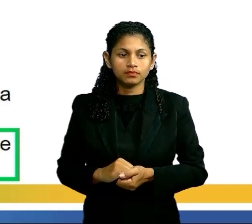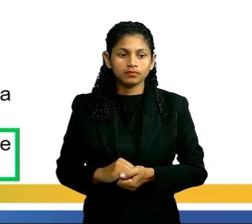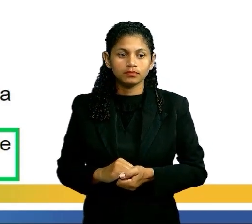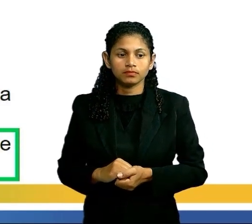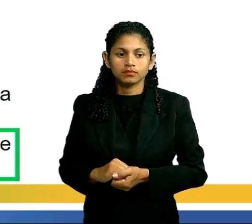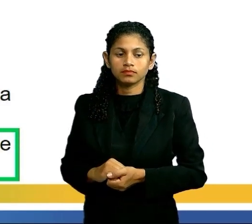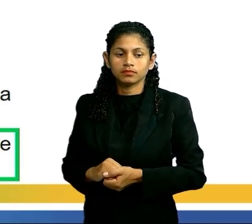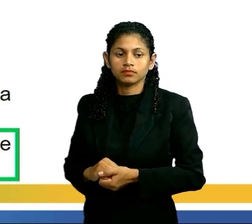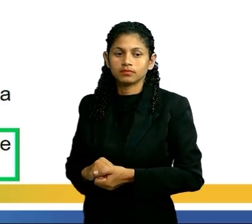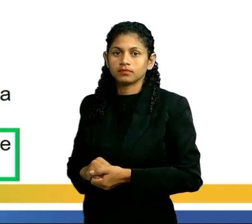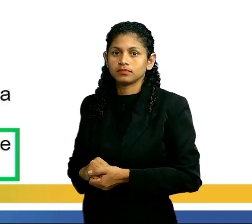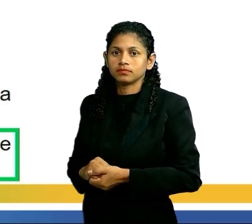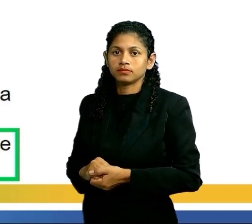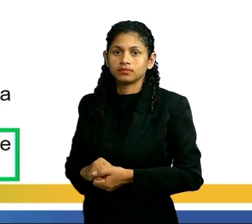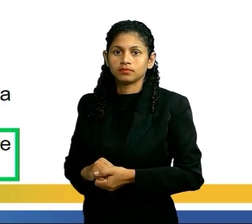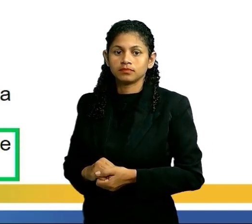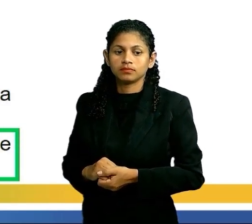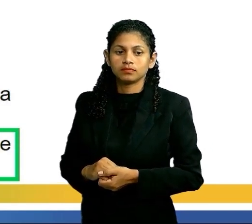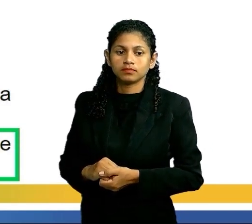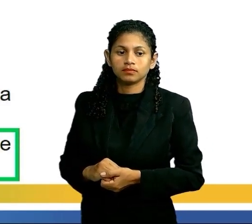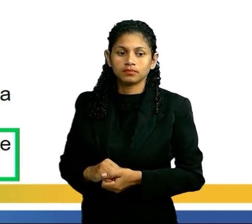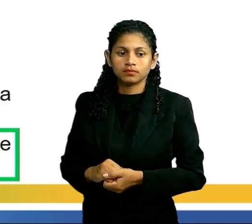ficamos com a alternativa E.